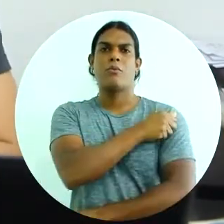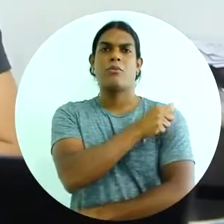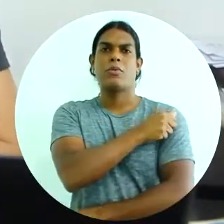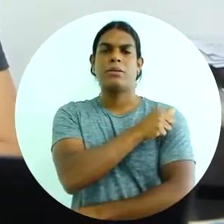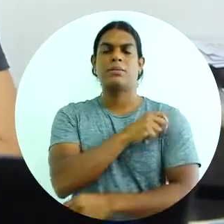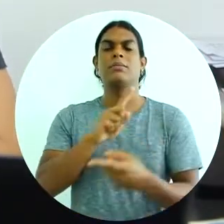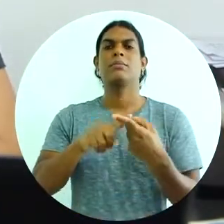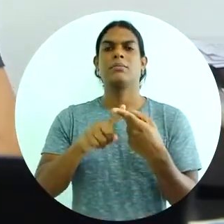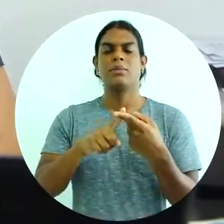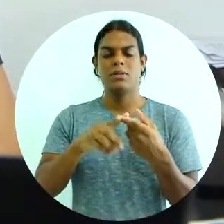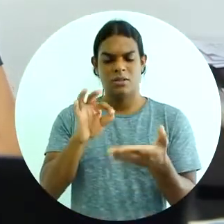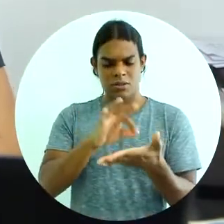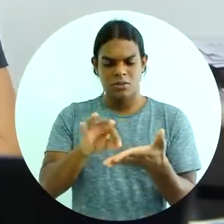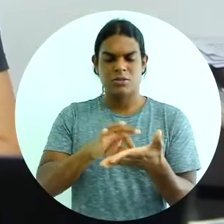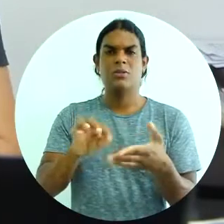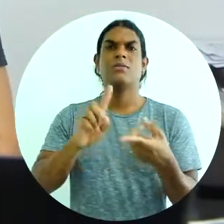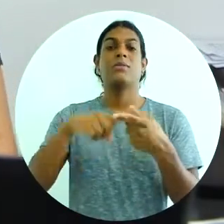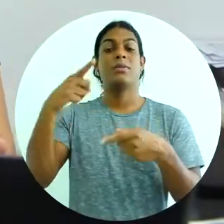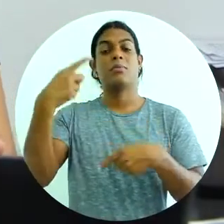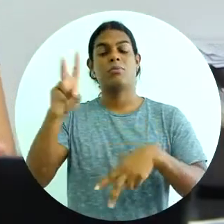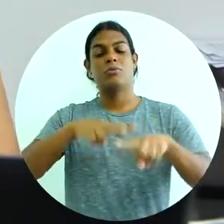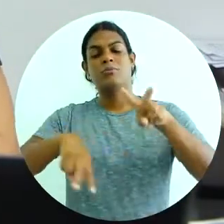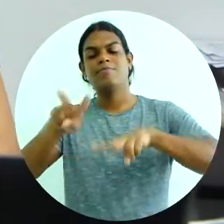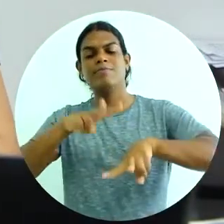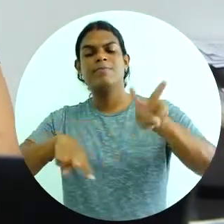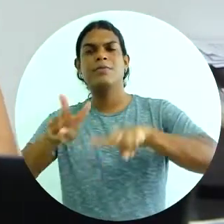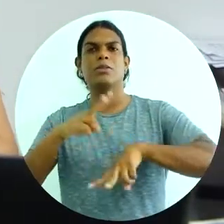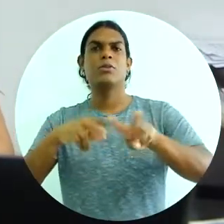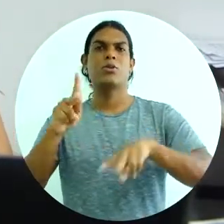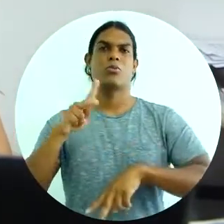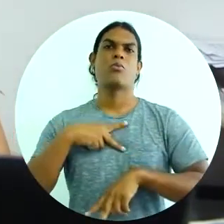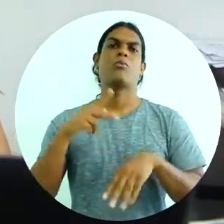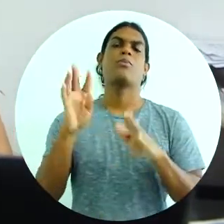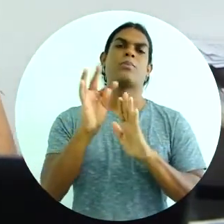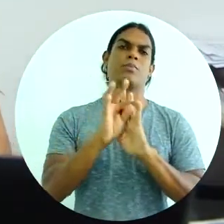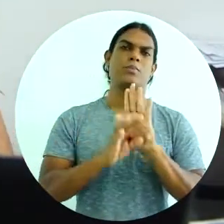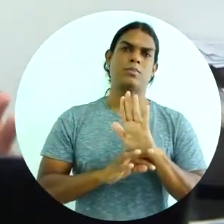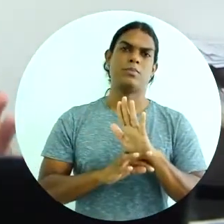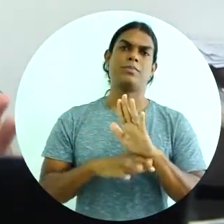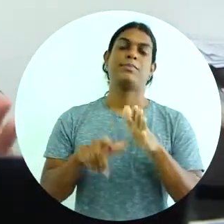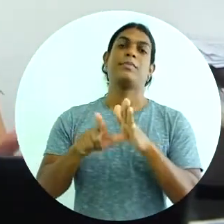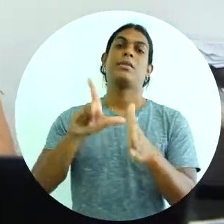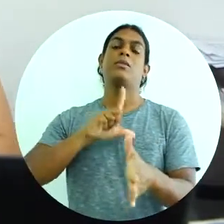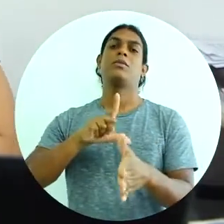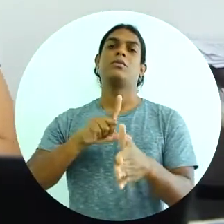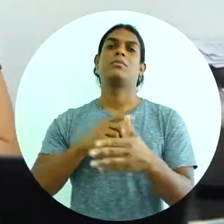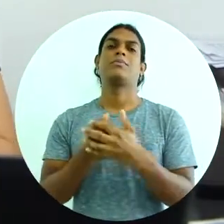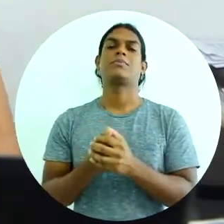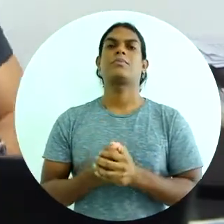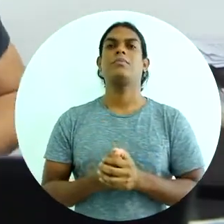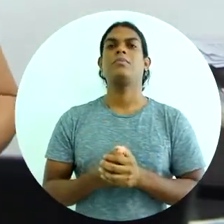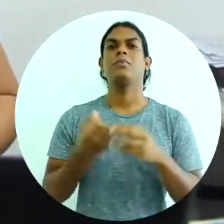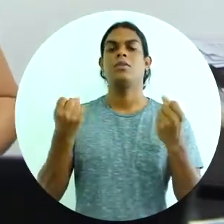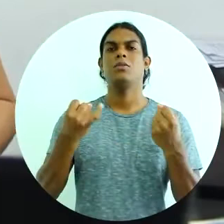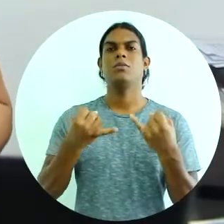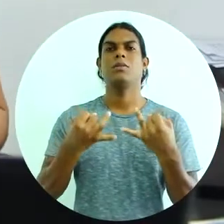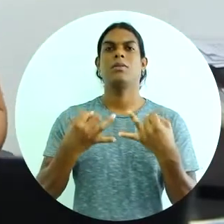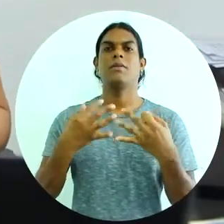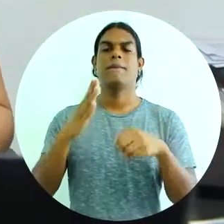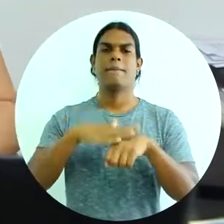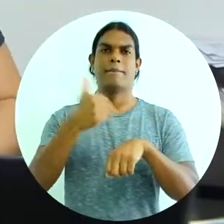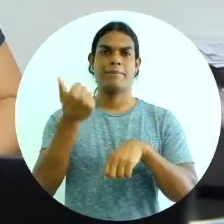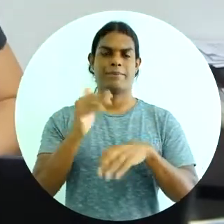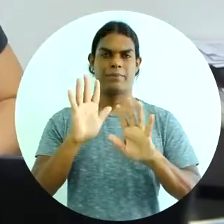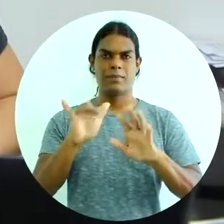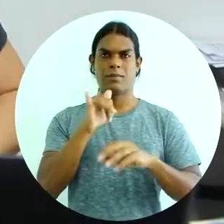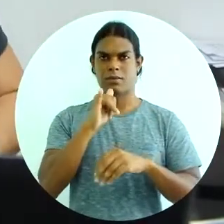reescrever e revisar o seu próprio texto. Então, primeiramente, para a gente não ficar muito em relação de conceito, vamos para uma coisa mais prática, né? Então, eu produzo meu